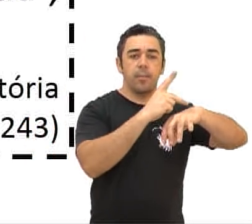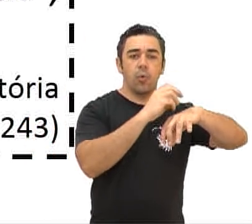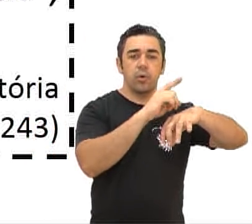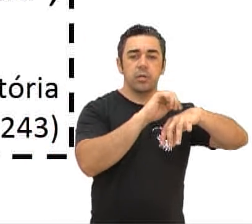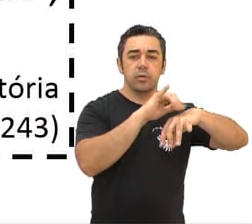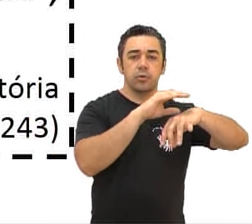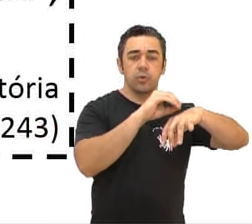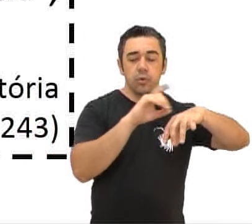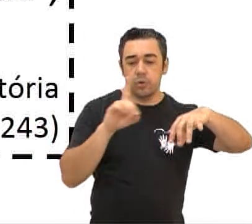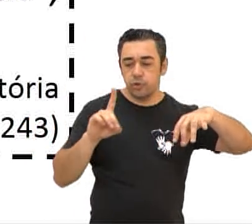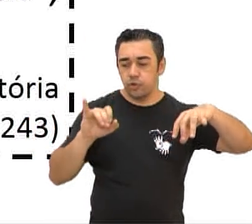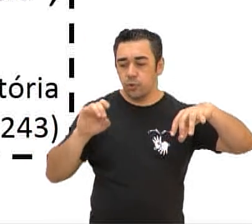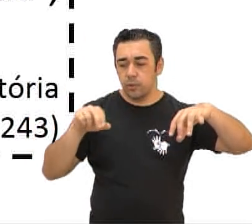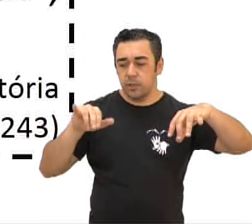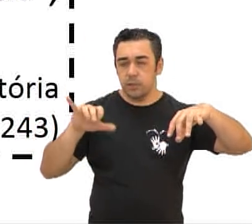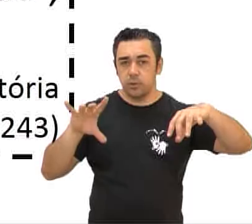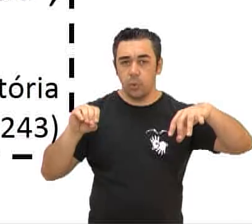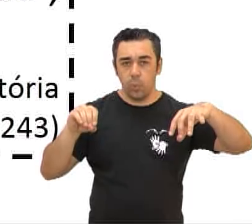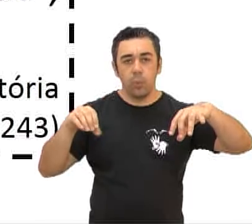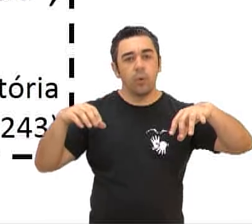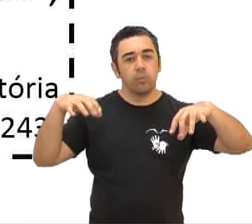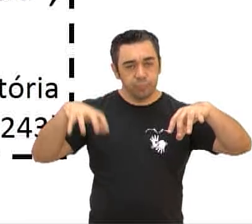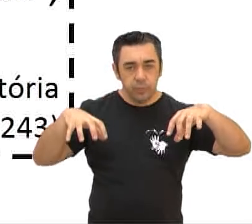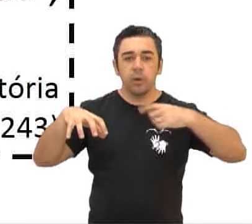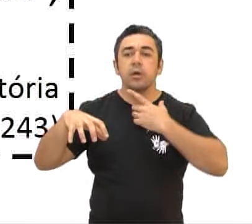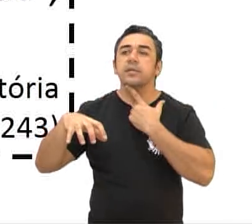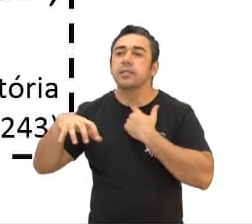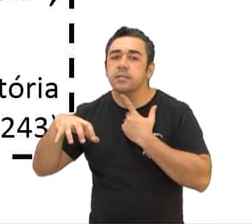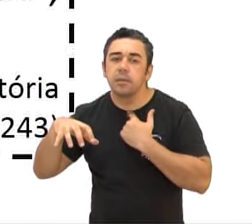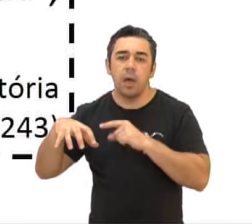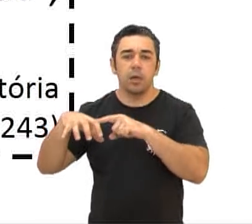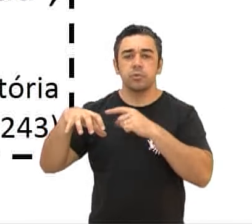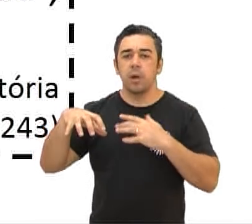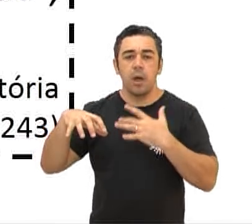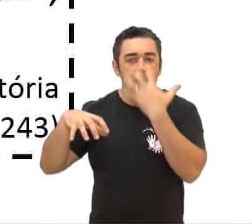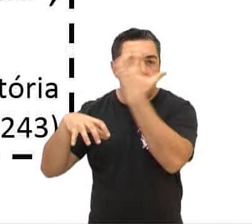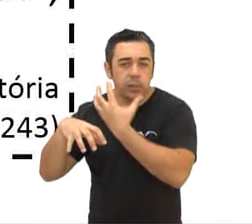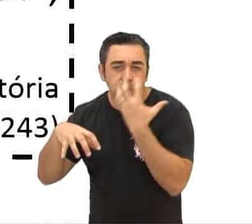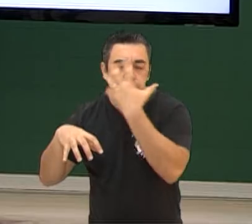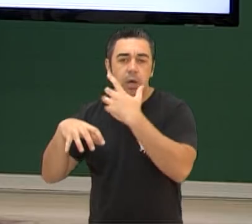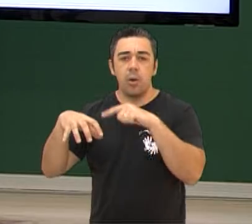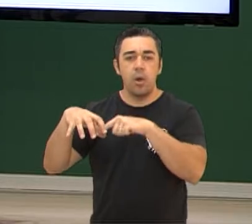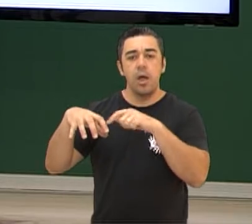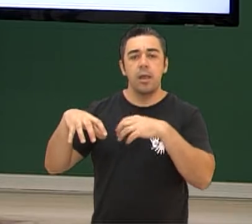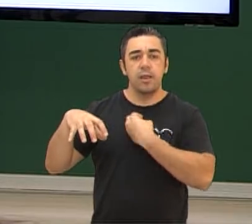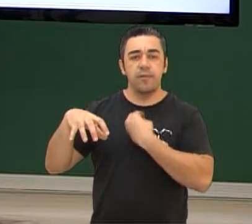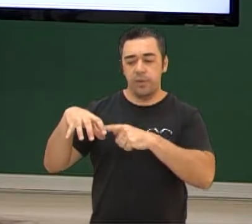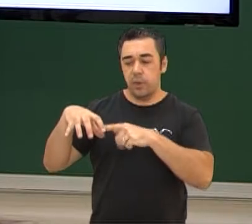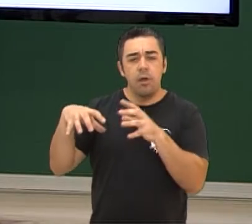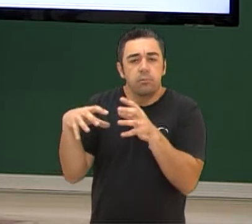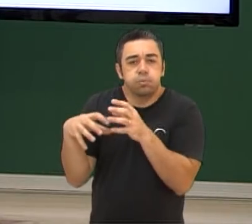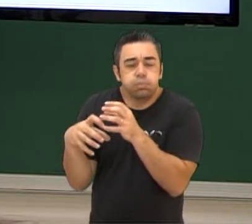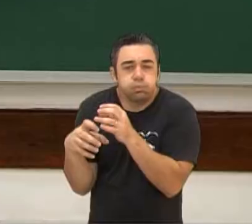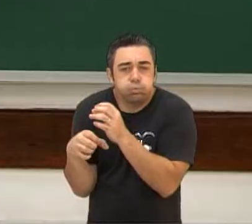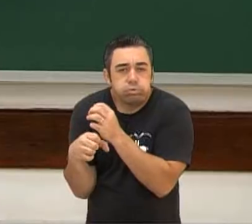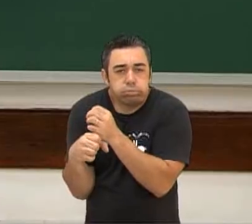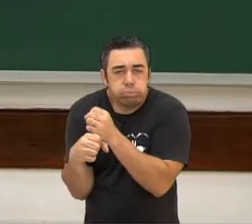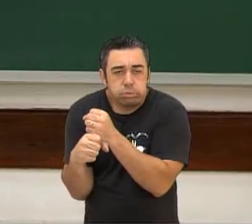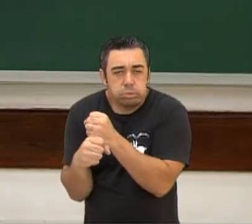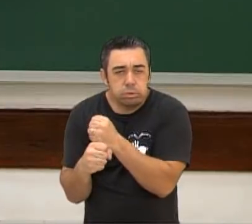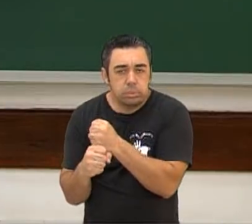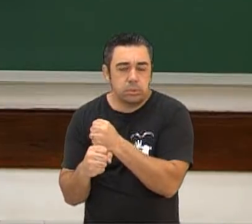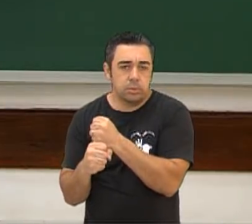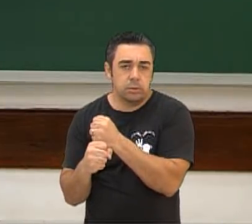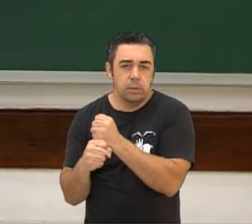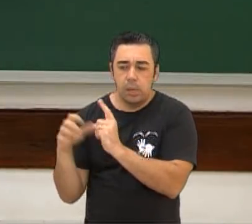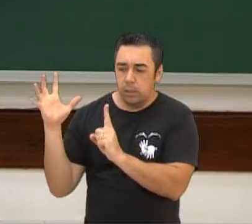espírito dionisíaco, o desejo, a afirmação da vida, será progressivamente reprimido. Tá? Então é